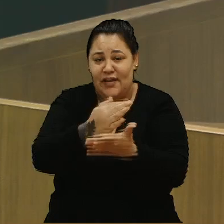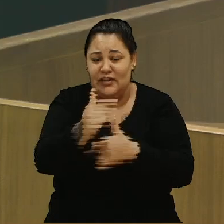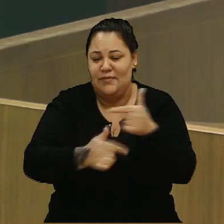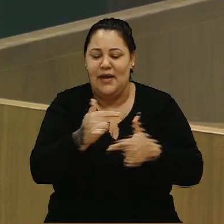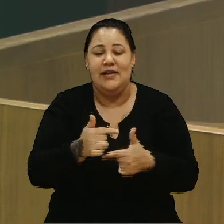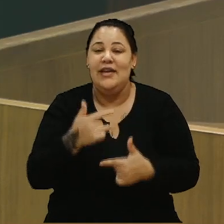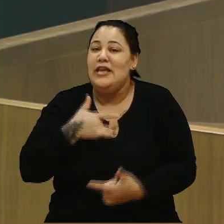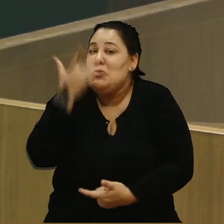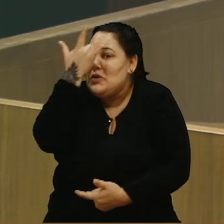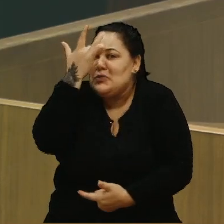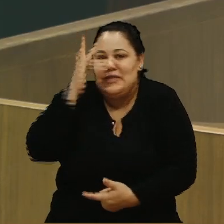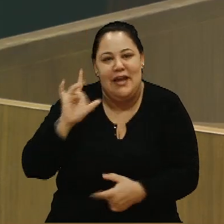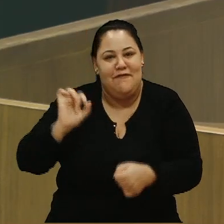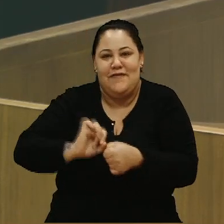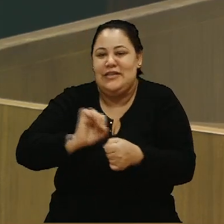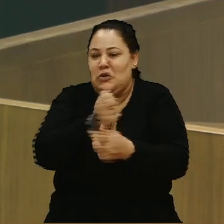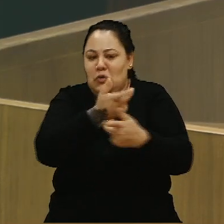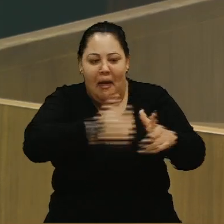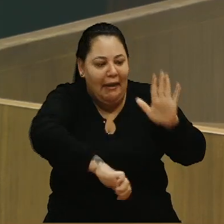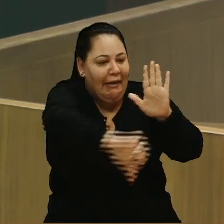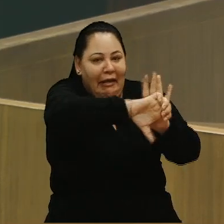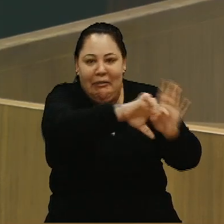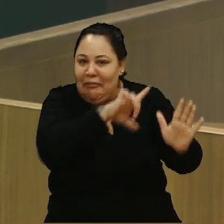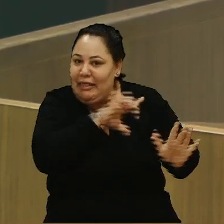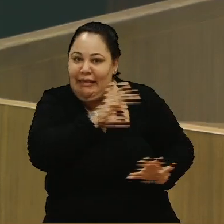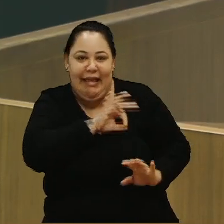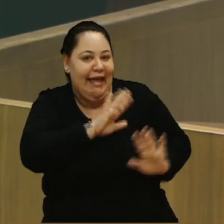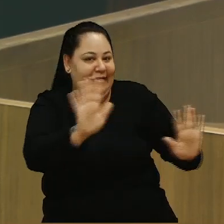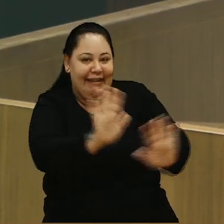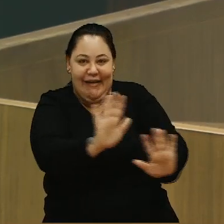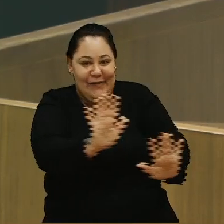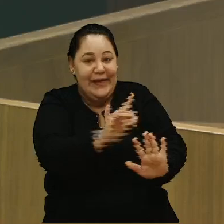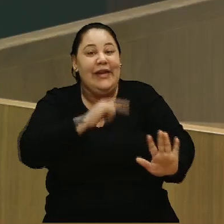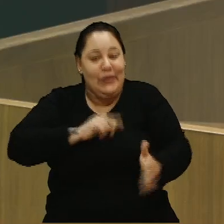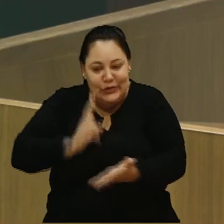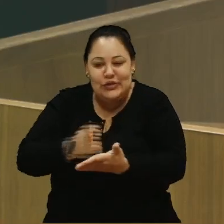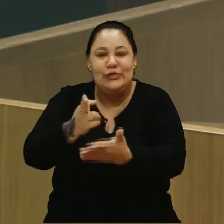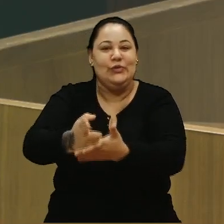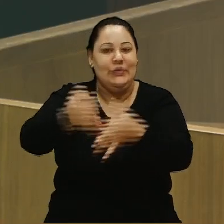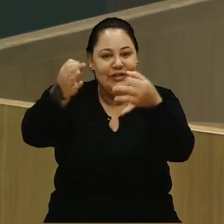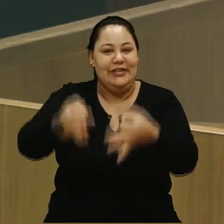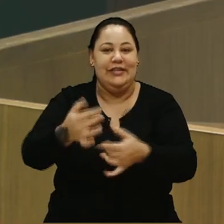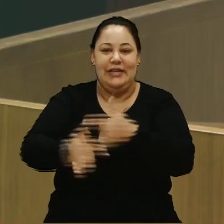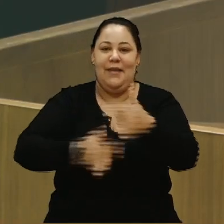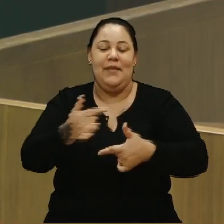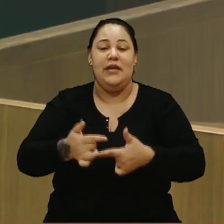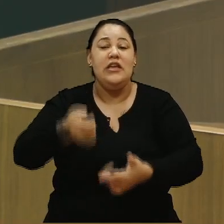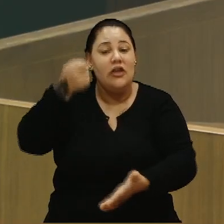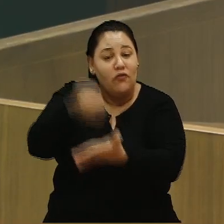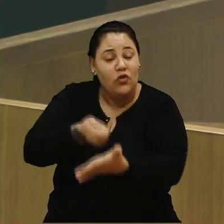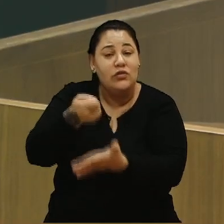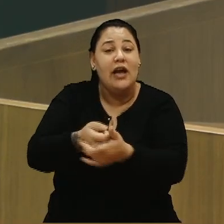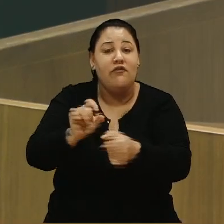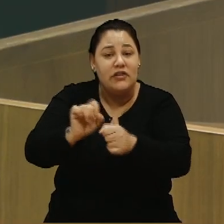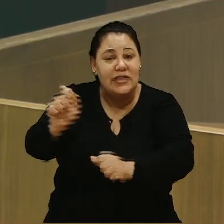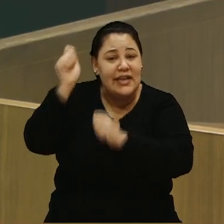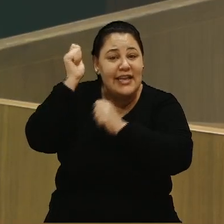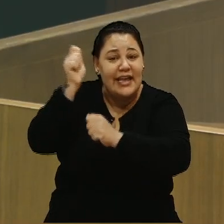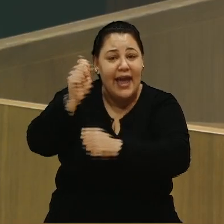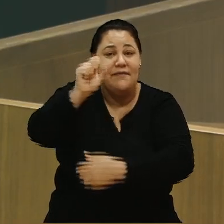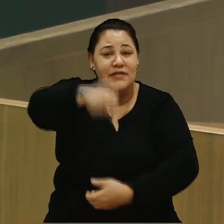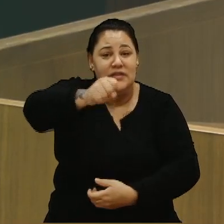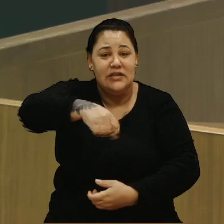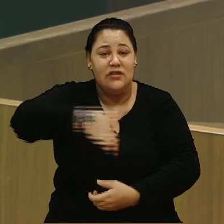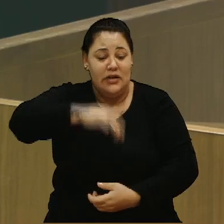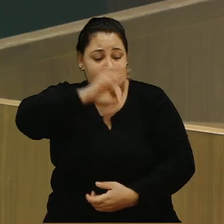sustento a não ser trabalhando. Mas agora estou na luta e farei greve se for a decisão da Assembleia, porque quero salário no bolso, quero condições de